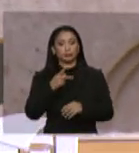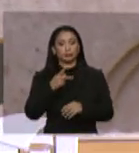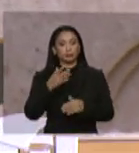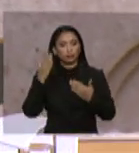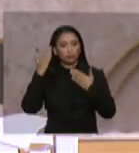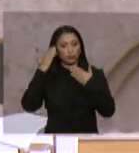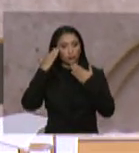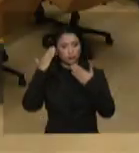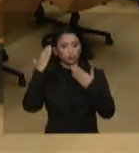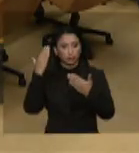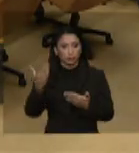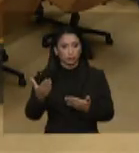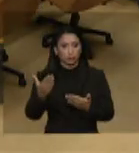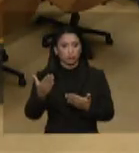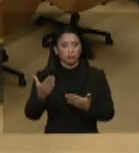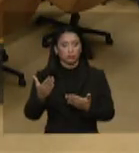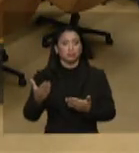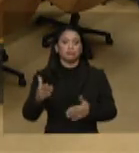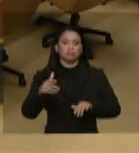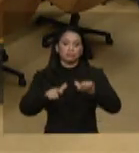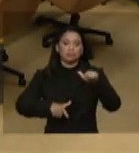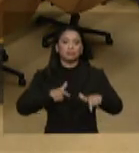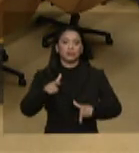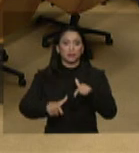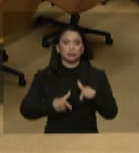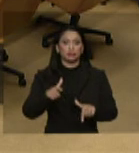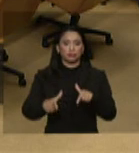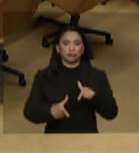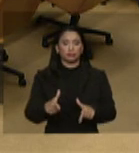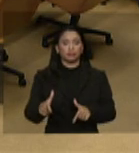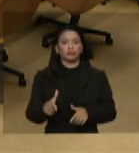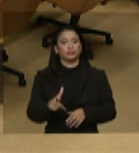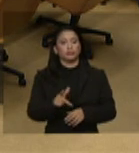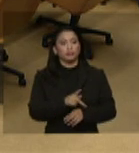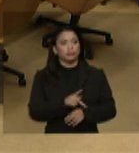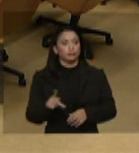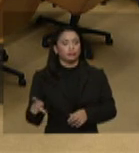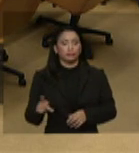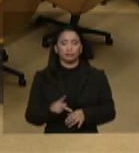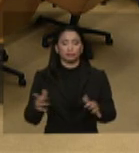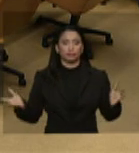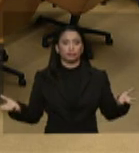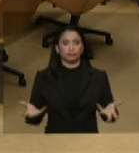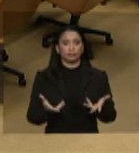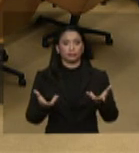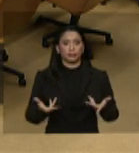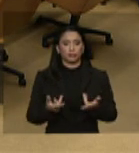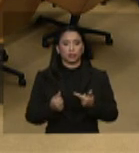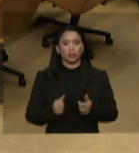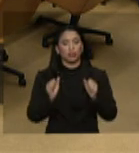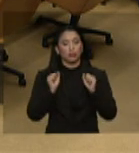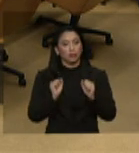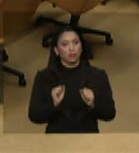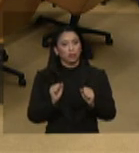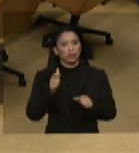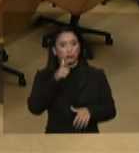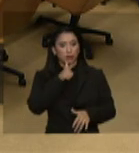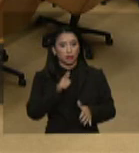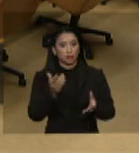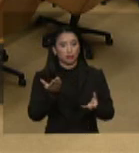Essa gestão magnífica do processo que permitiu que nós terminassemos